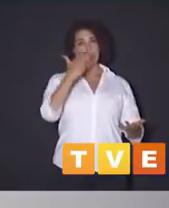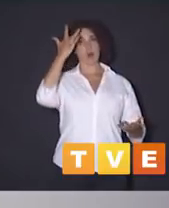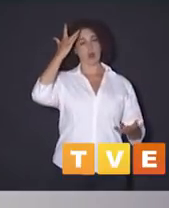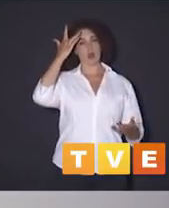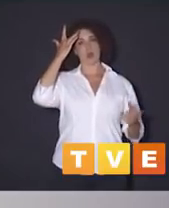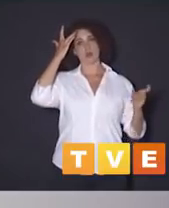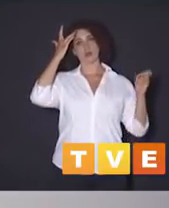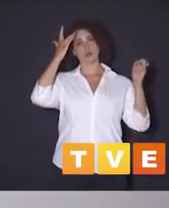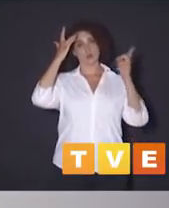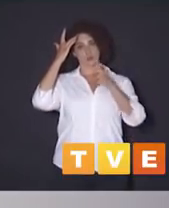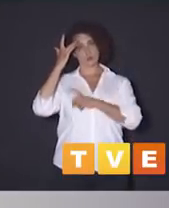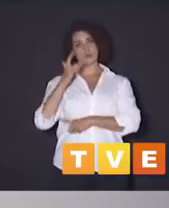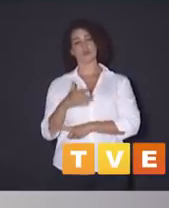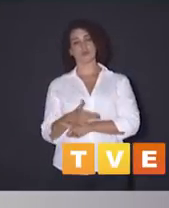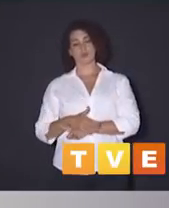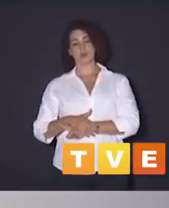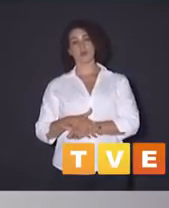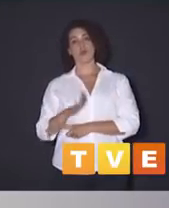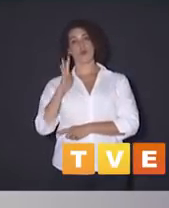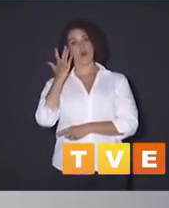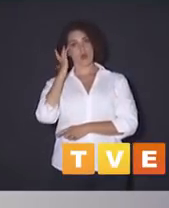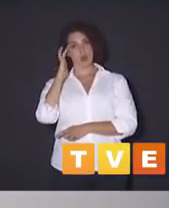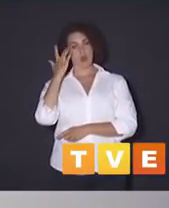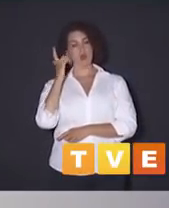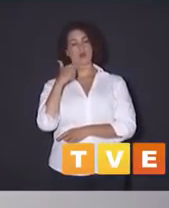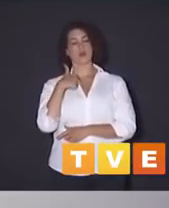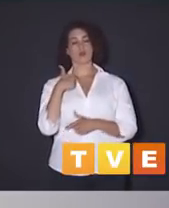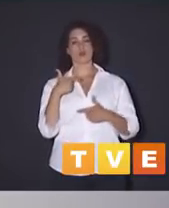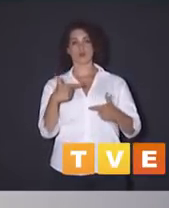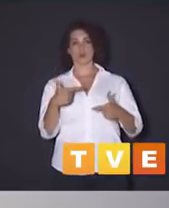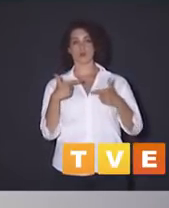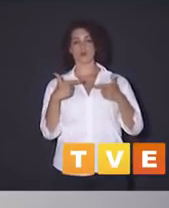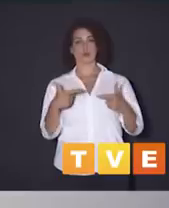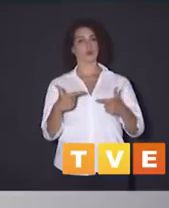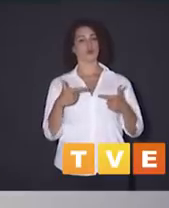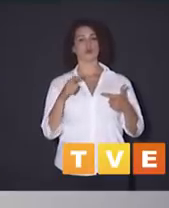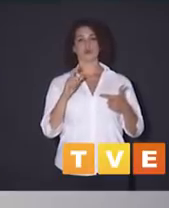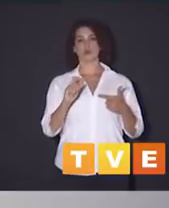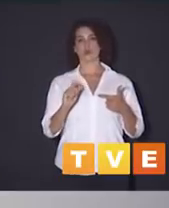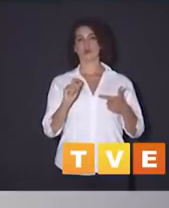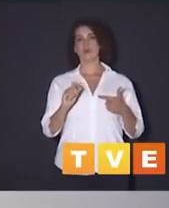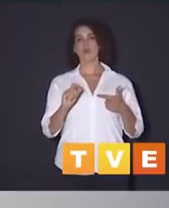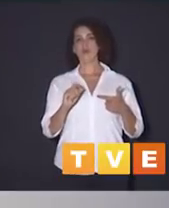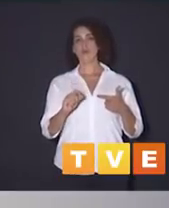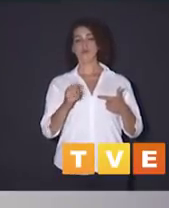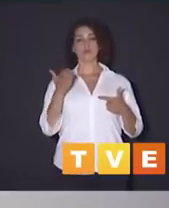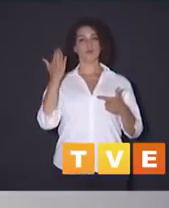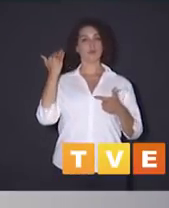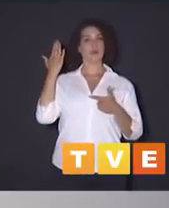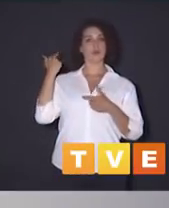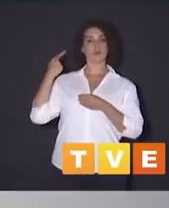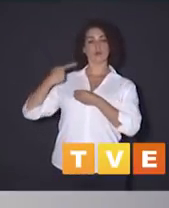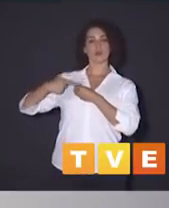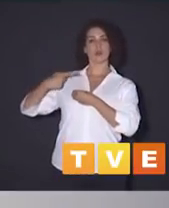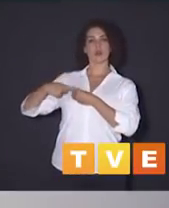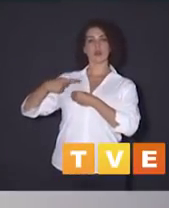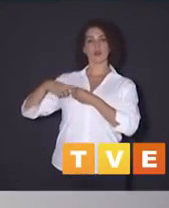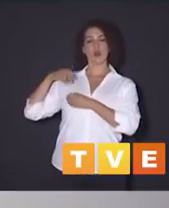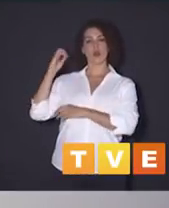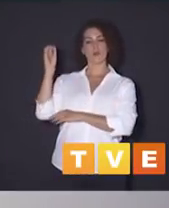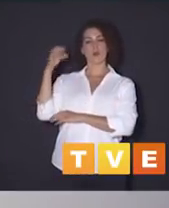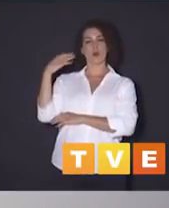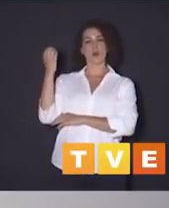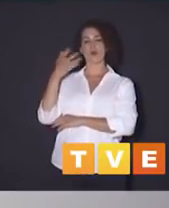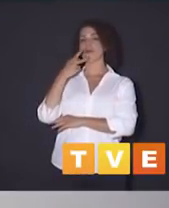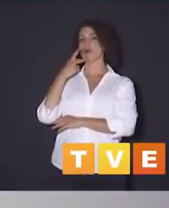talvez eu tenha tido a sorte sendo filho de colonos de terem me dito lá no interior do rio grande do sul minha